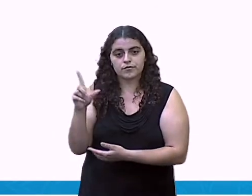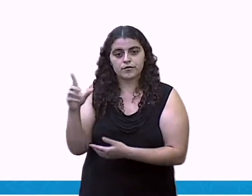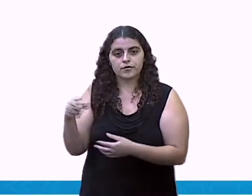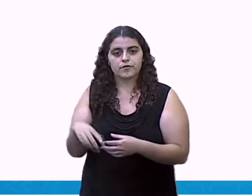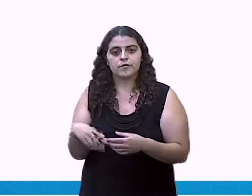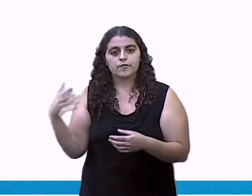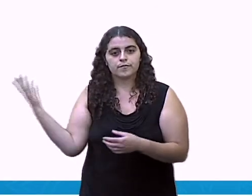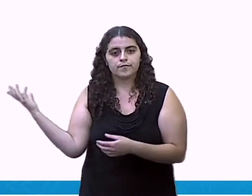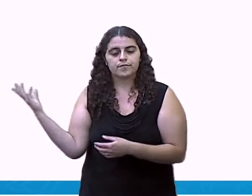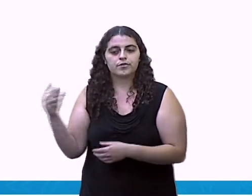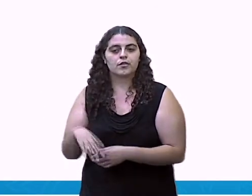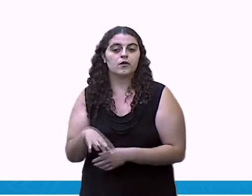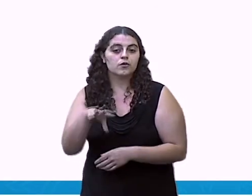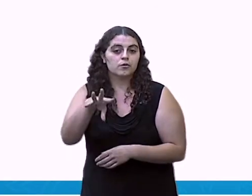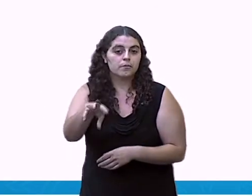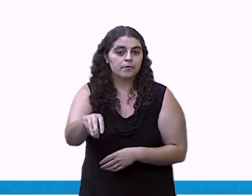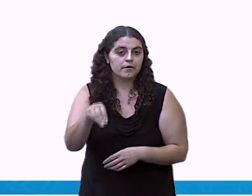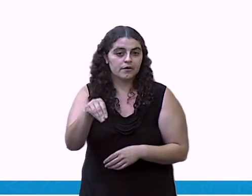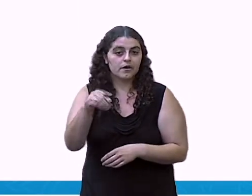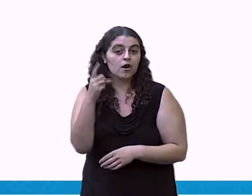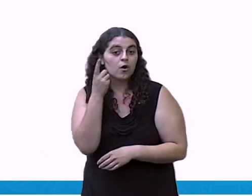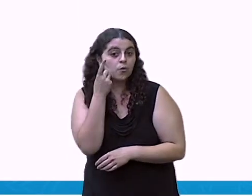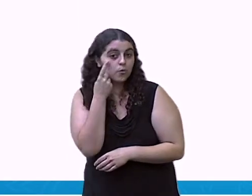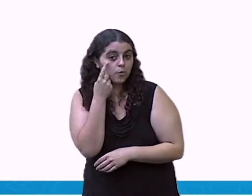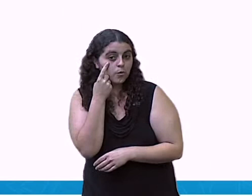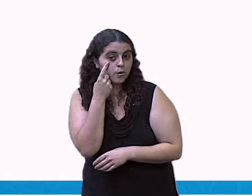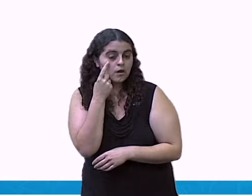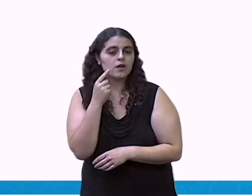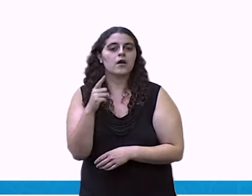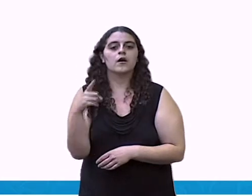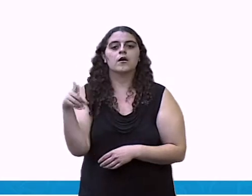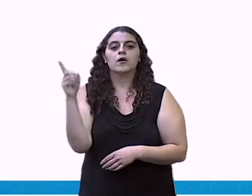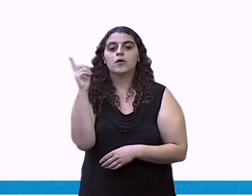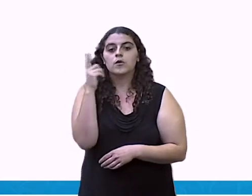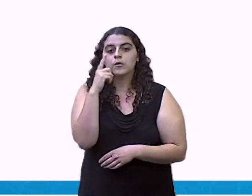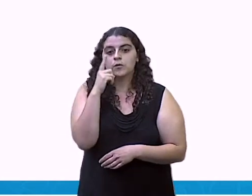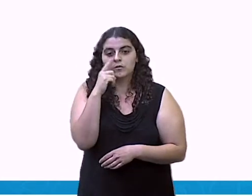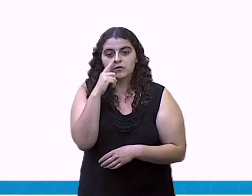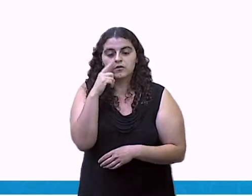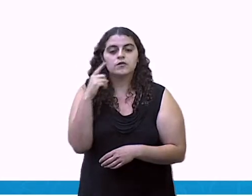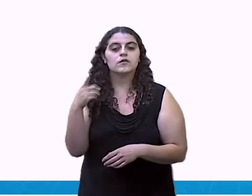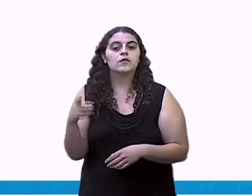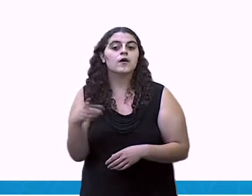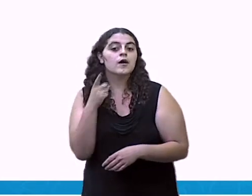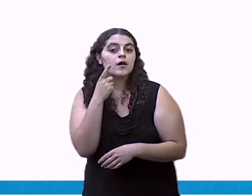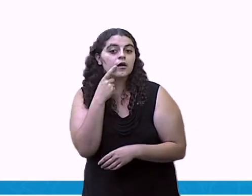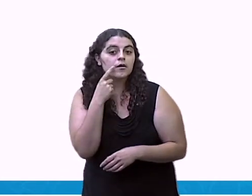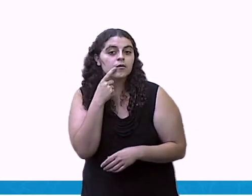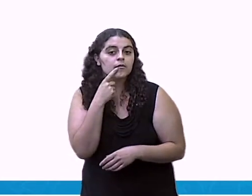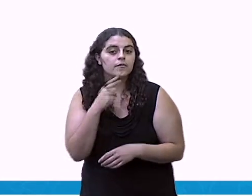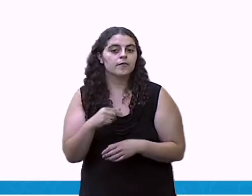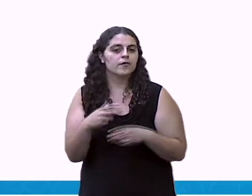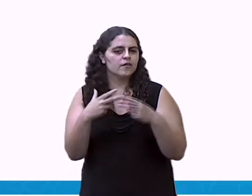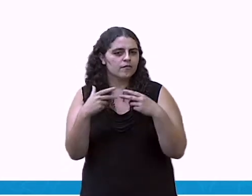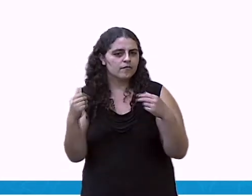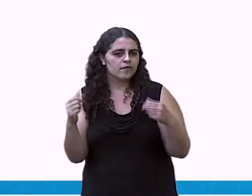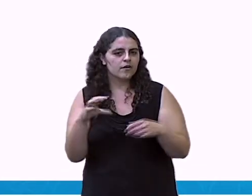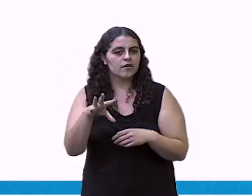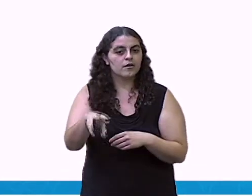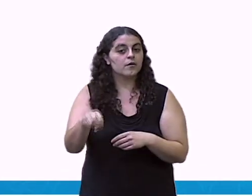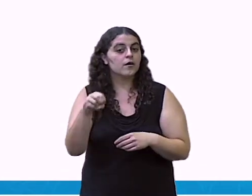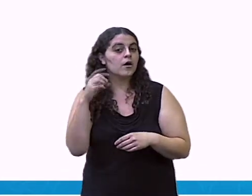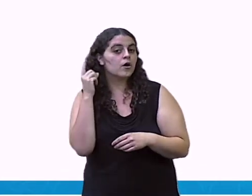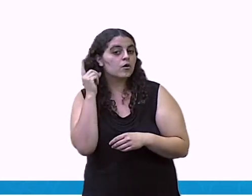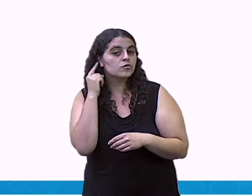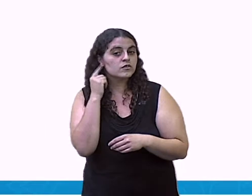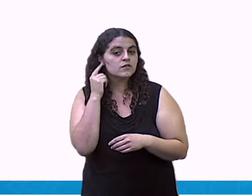os sentidos formam as paisagens. O olfato, o tato, a visão, o paladar, né? Às vezes você